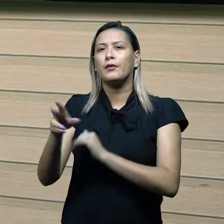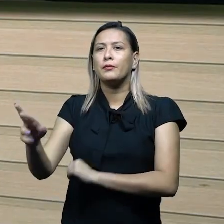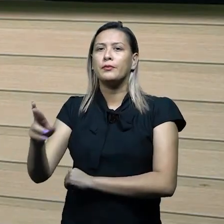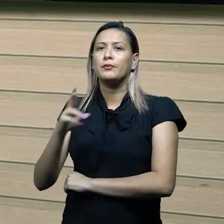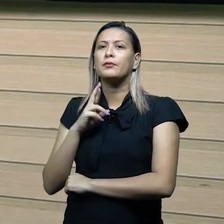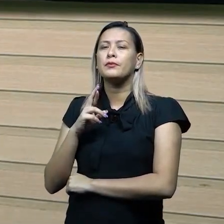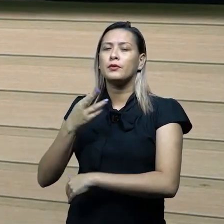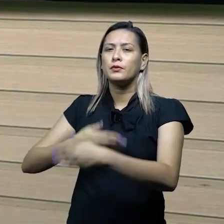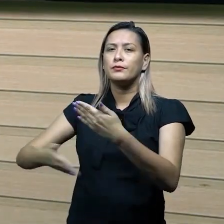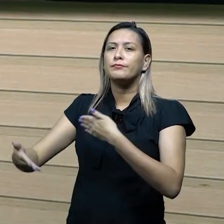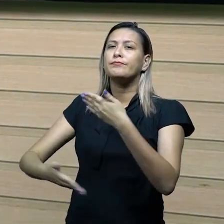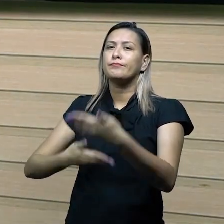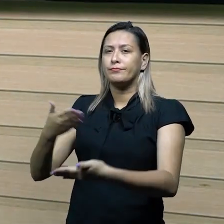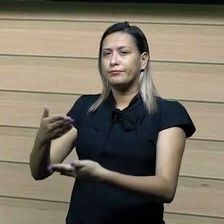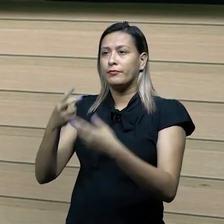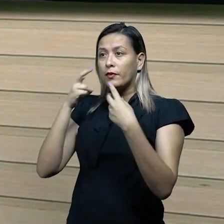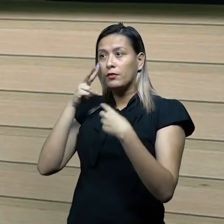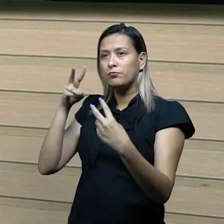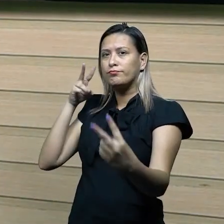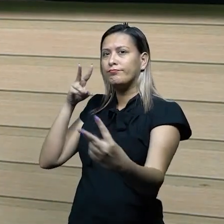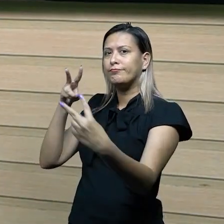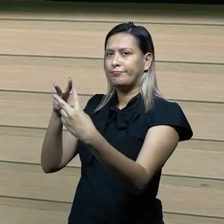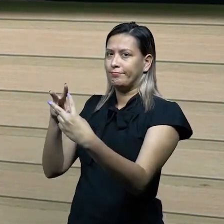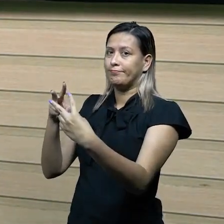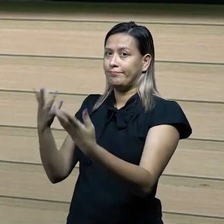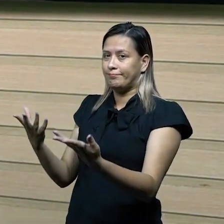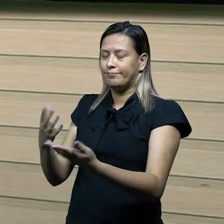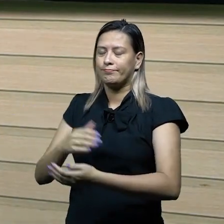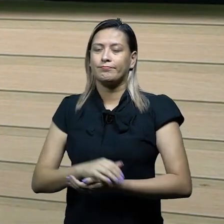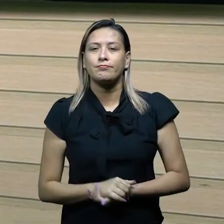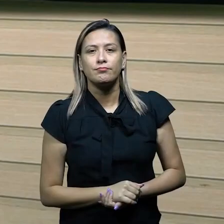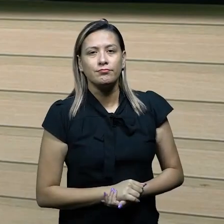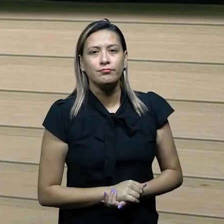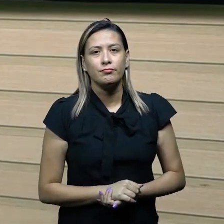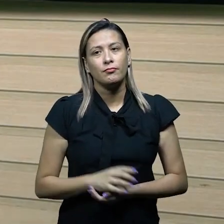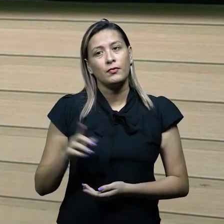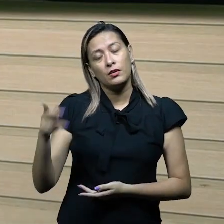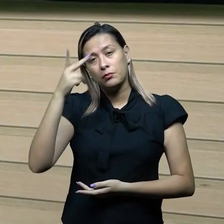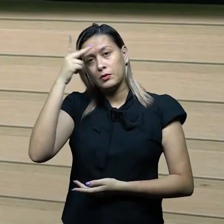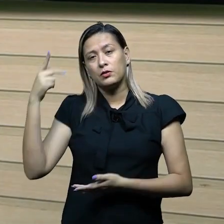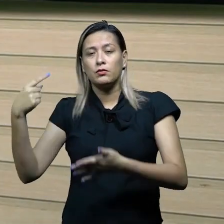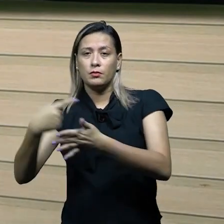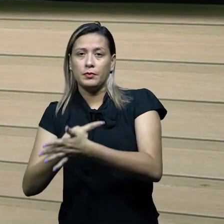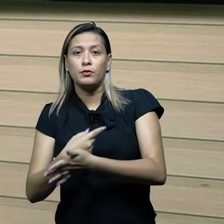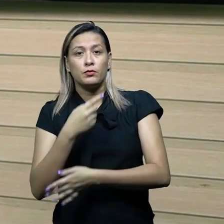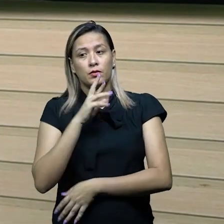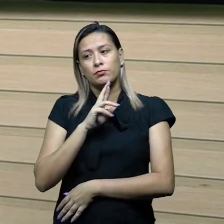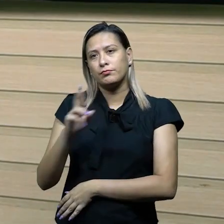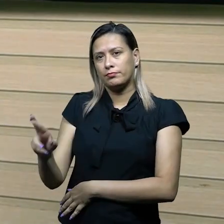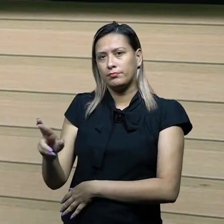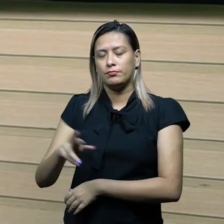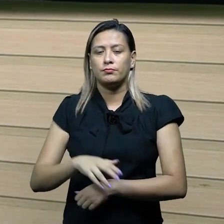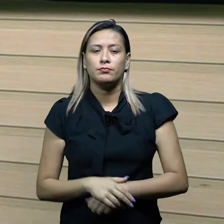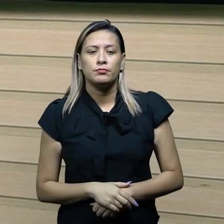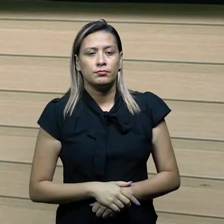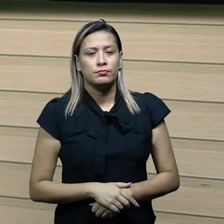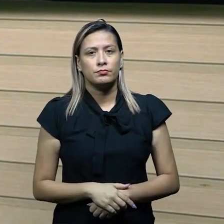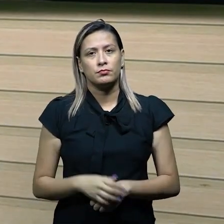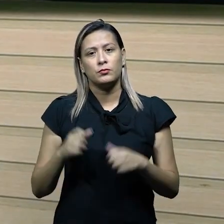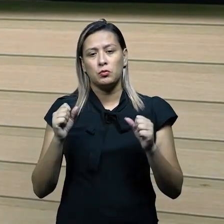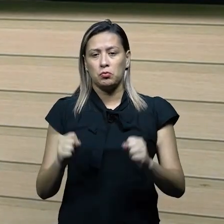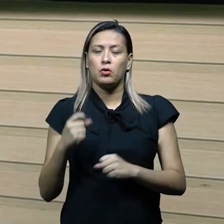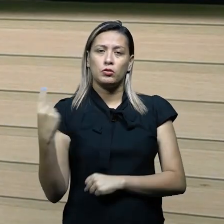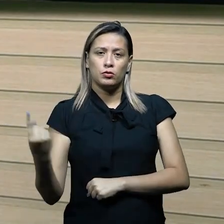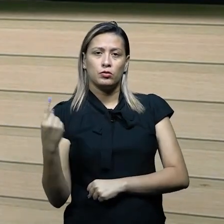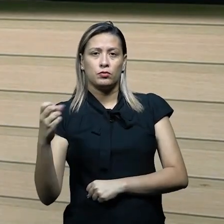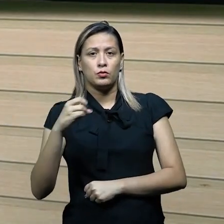que é entrevista? Entrevista é aquele joguinho de pergunta e resposta. Entrevista. Olhar entre as vistas, tá? Então a pessoa vai te